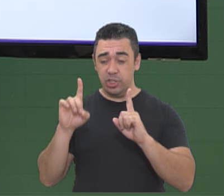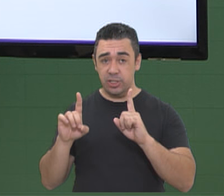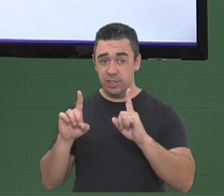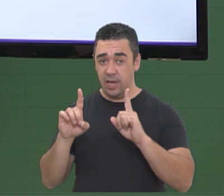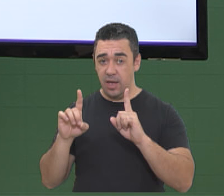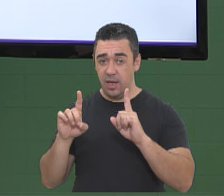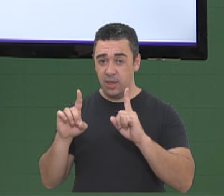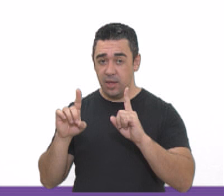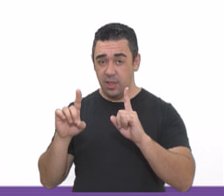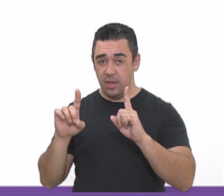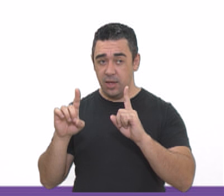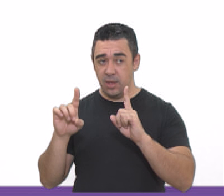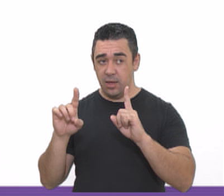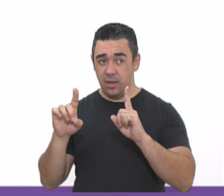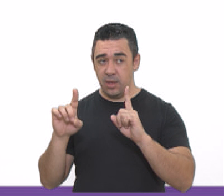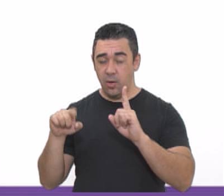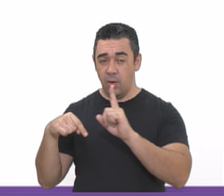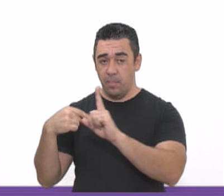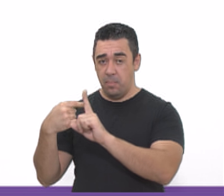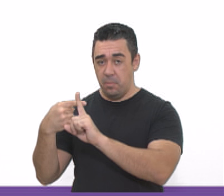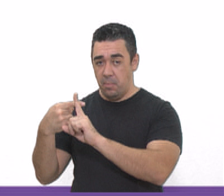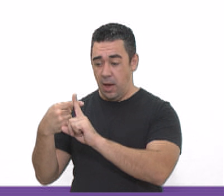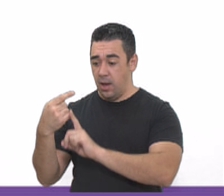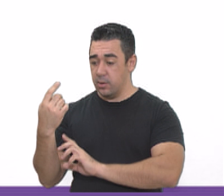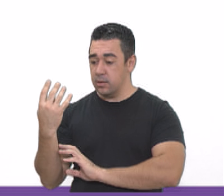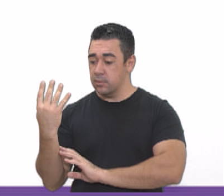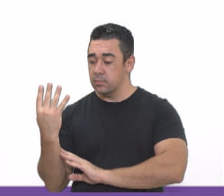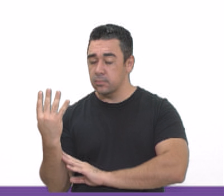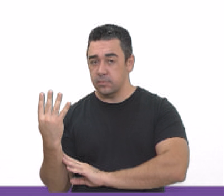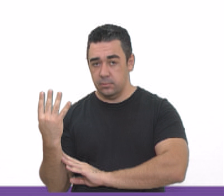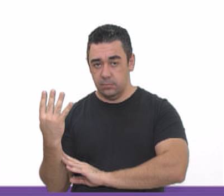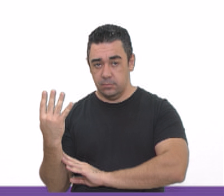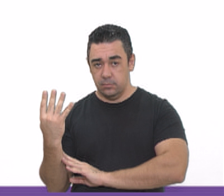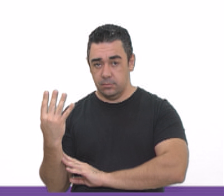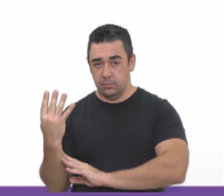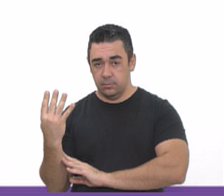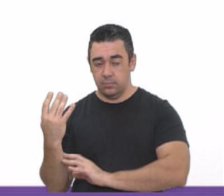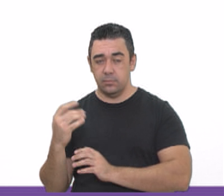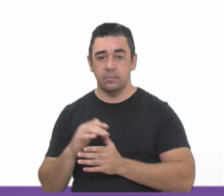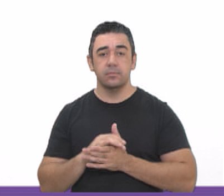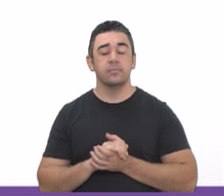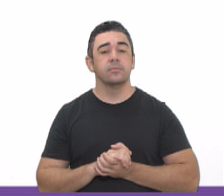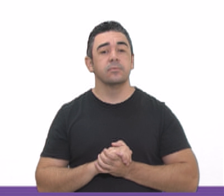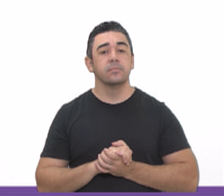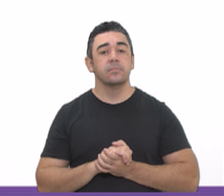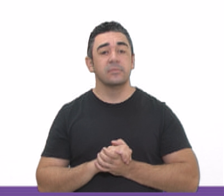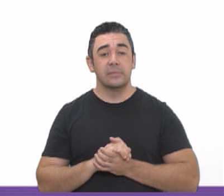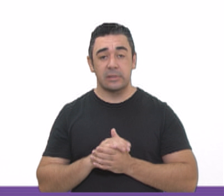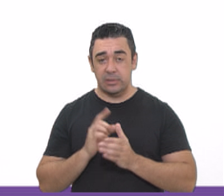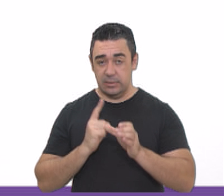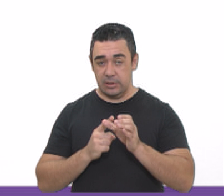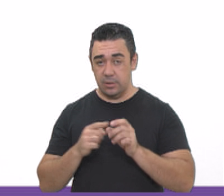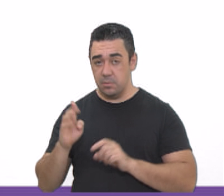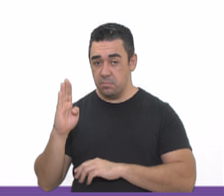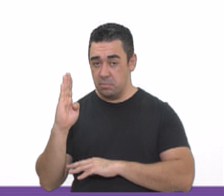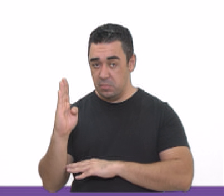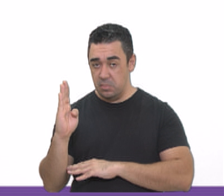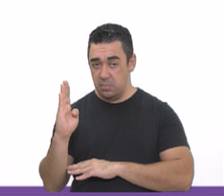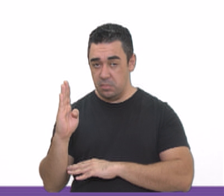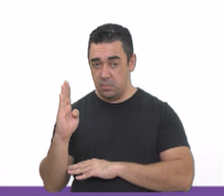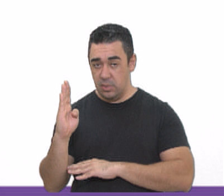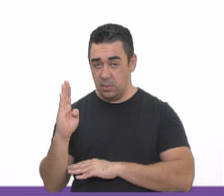do referencial, então ele está na posição mais 4. A cidade B está